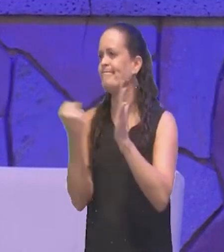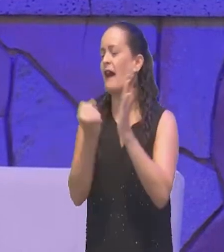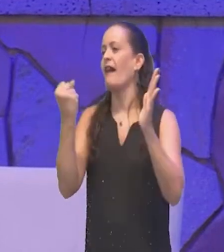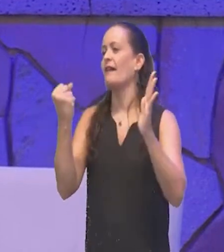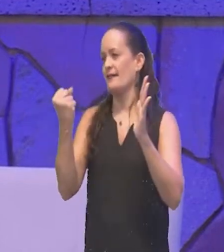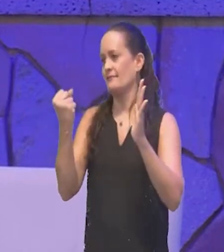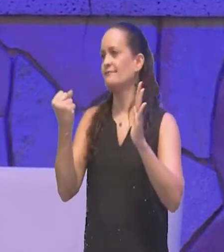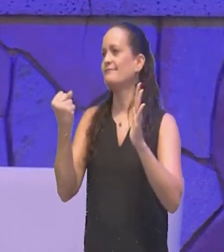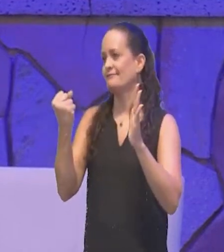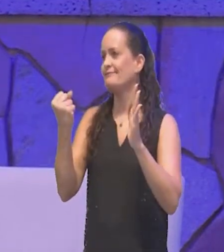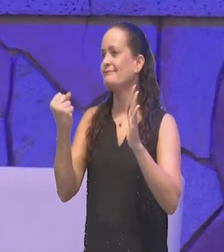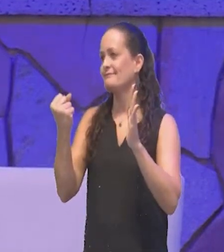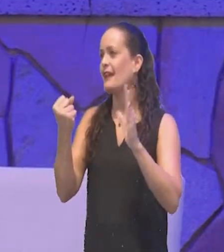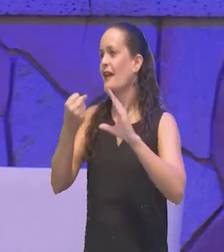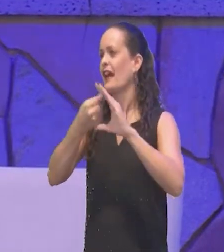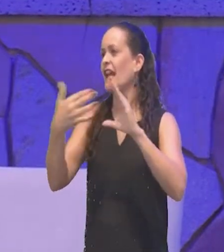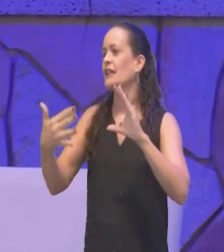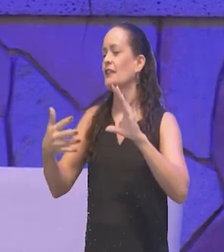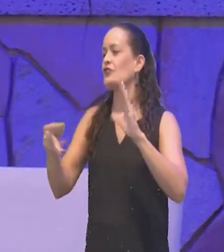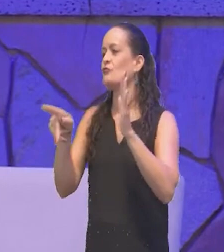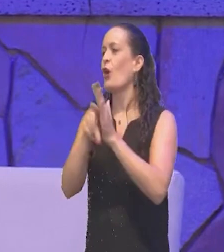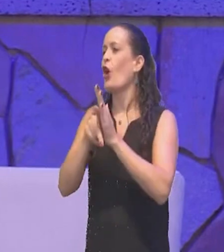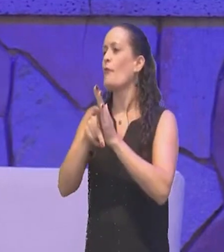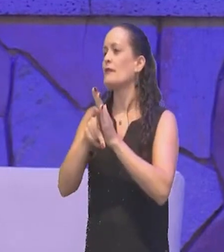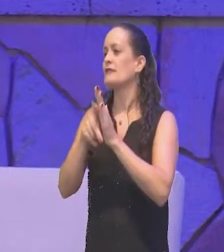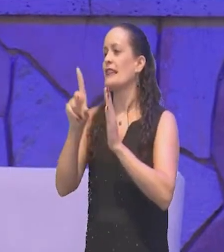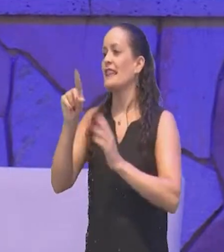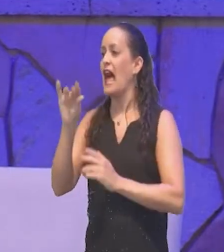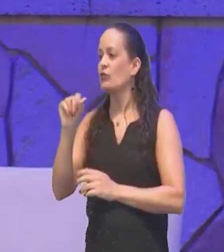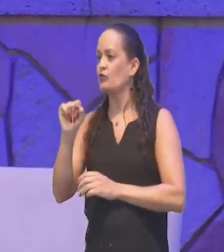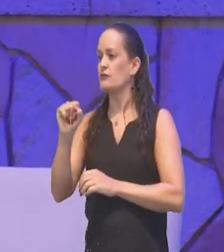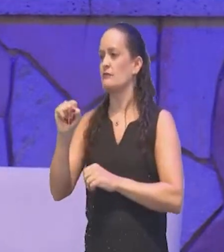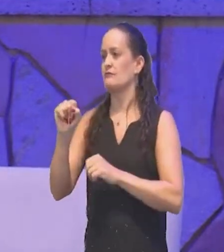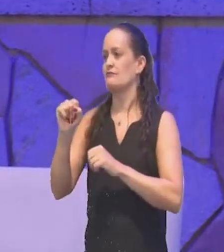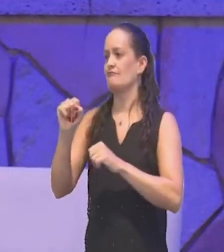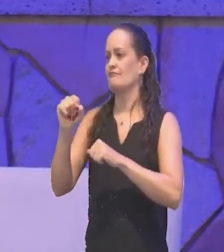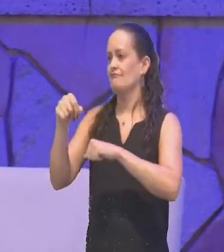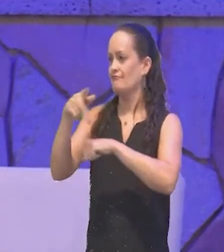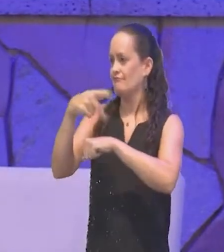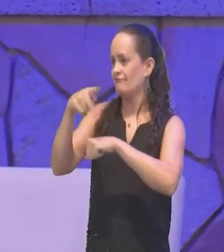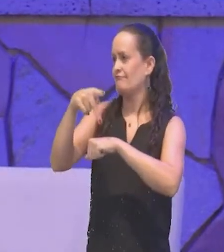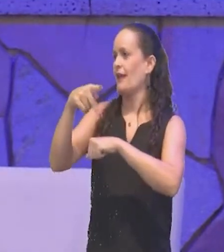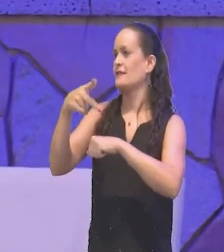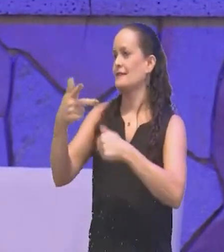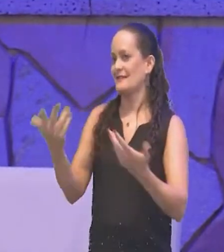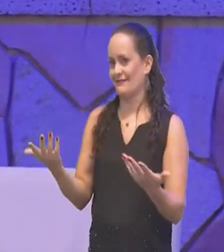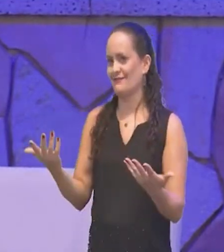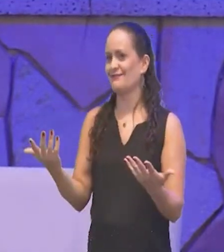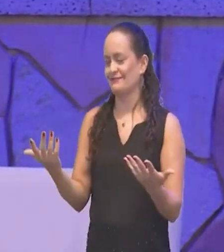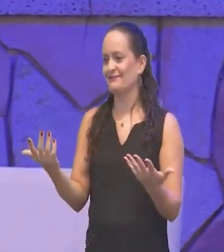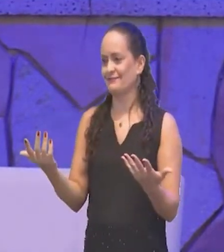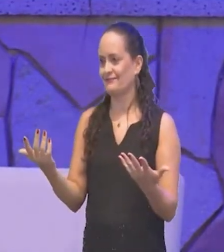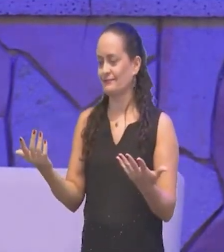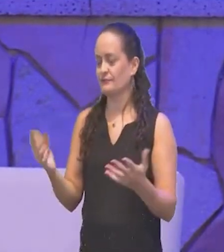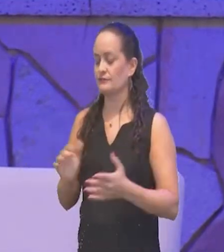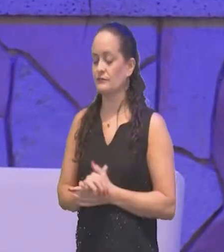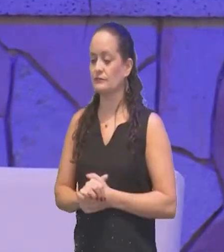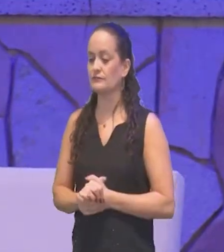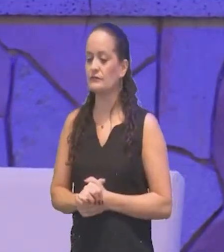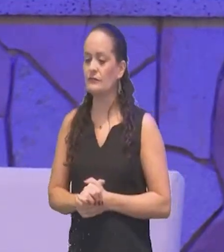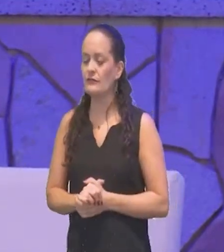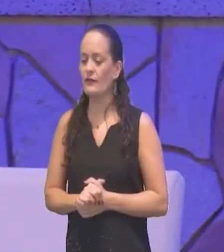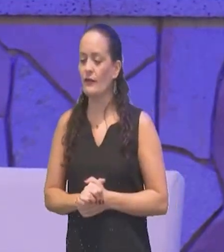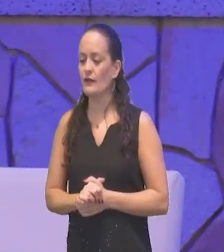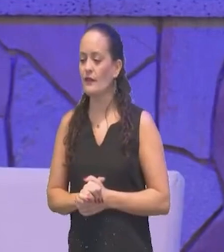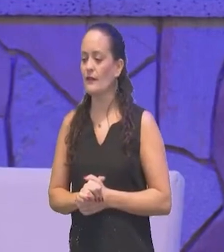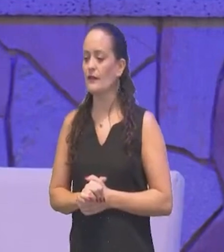todas. E o Código Civil já fez mudanças em relação à união dos casais, entre outras mudanças.